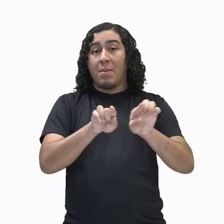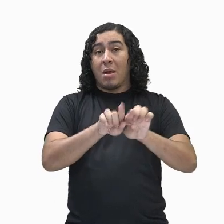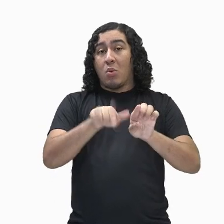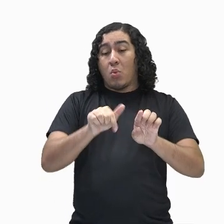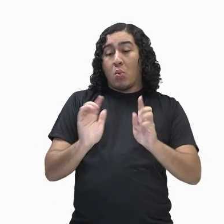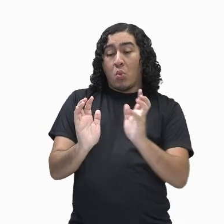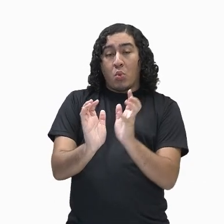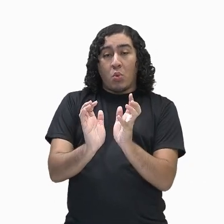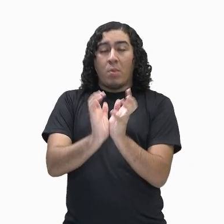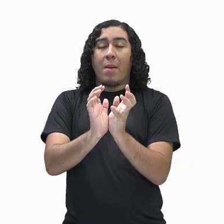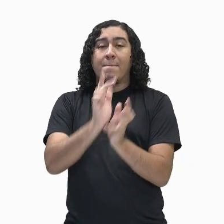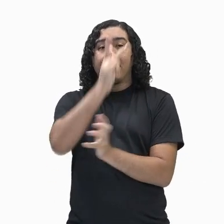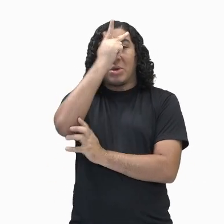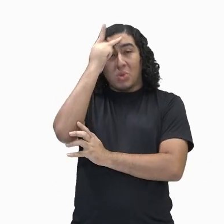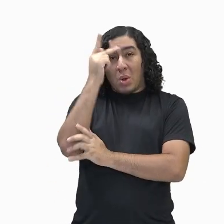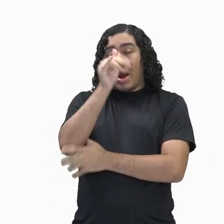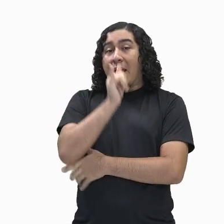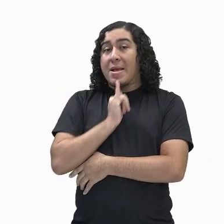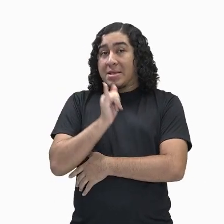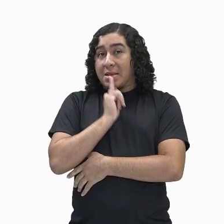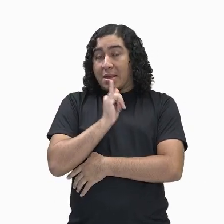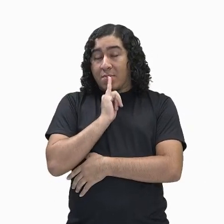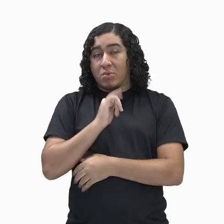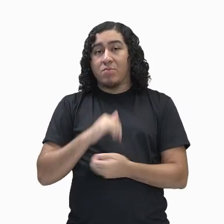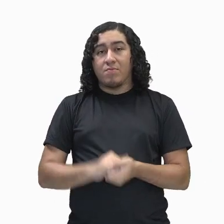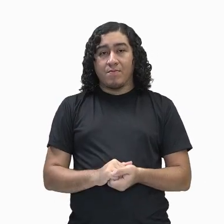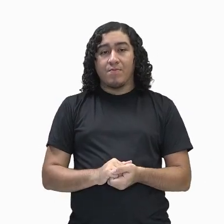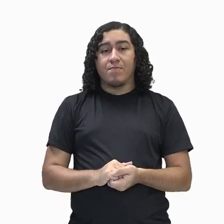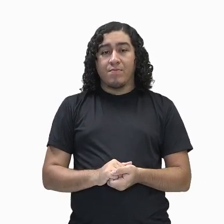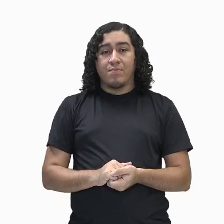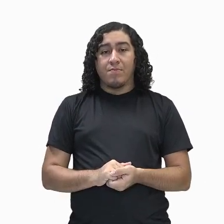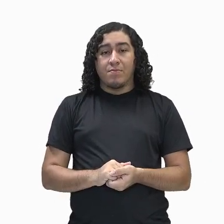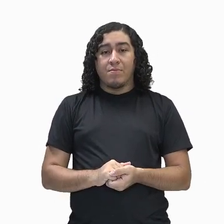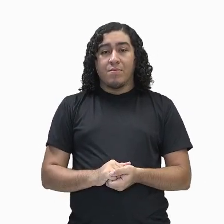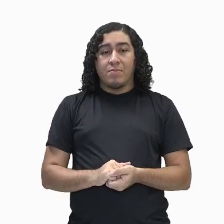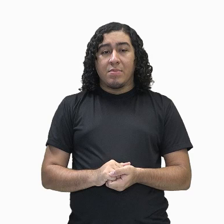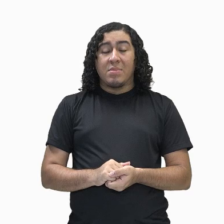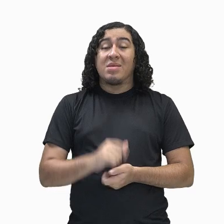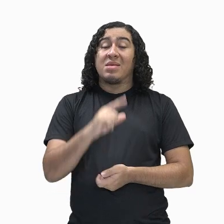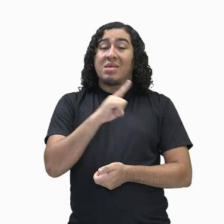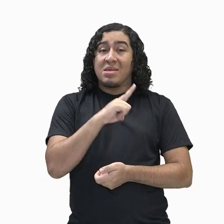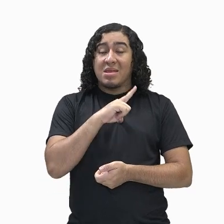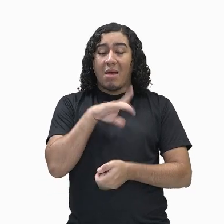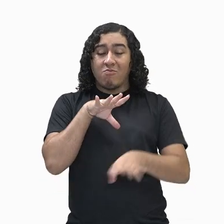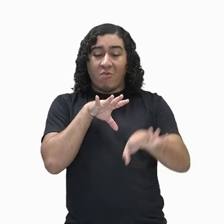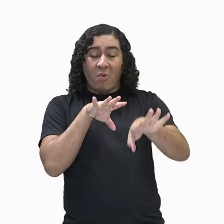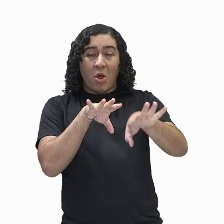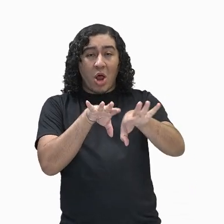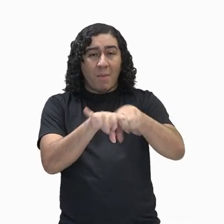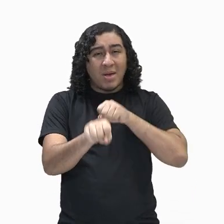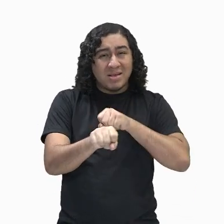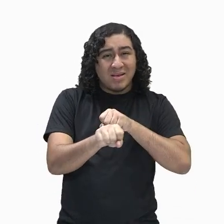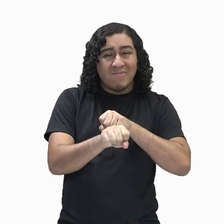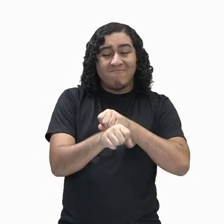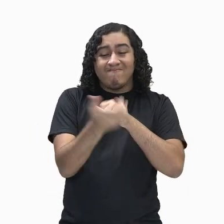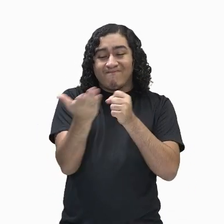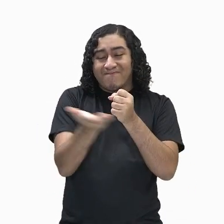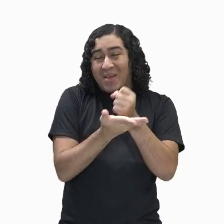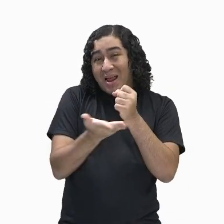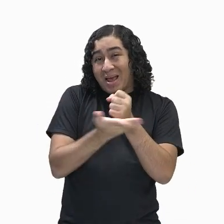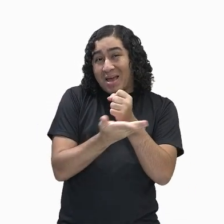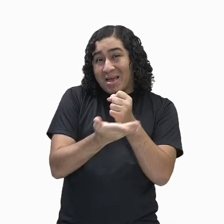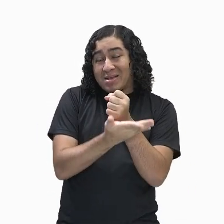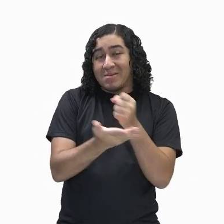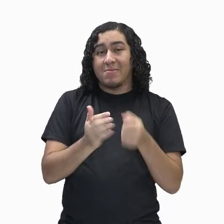daquelas pessoas que, por exemplo, têm um menor nível de educação. Sim, questão